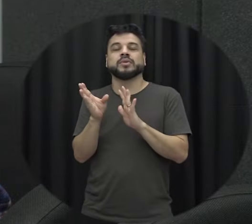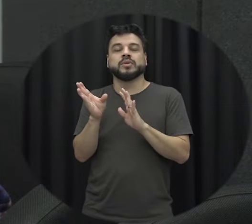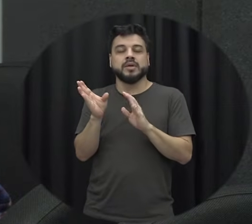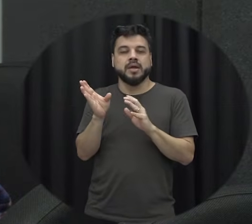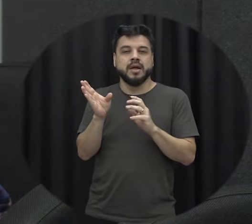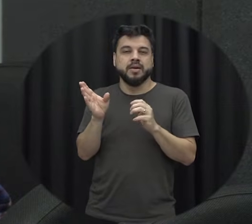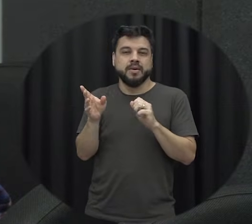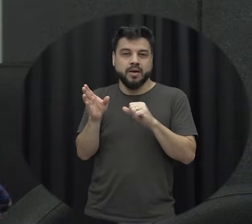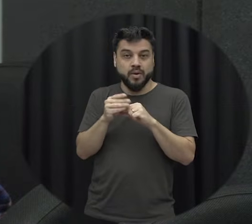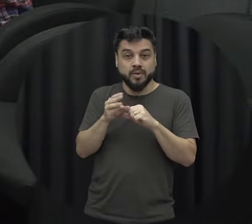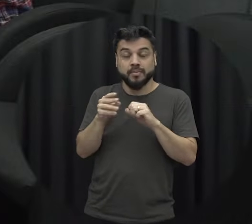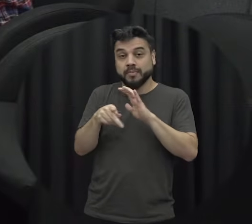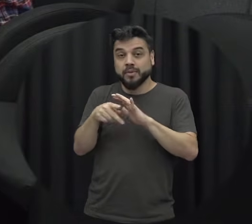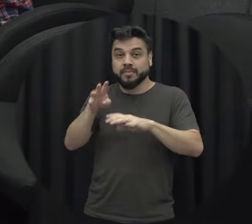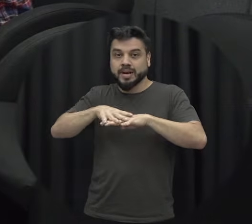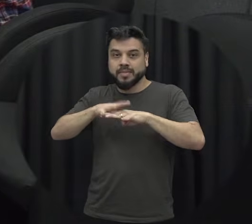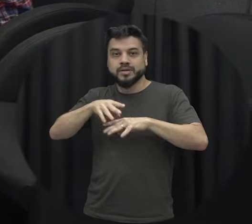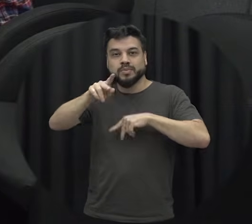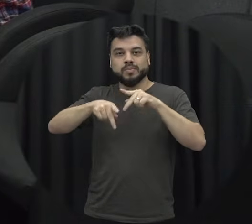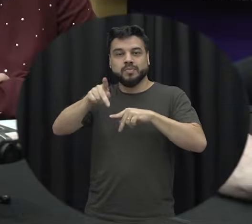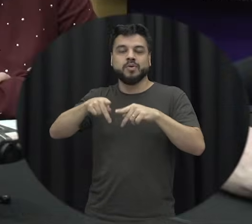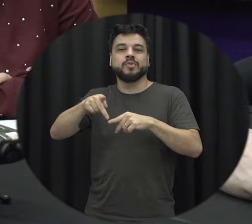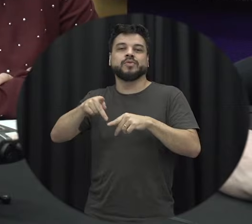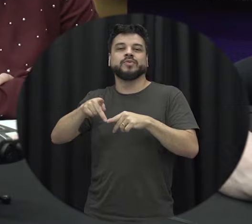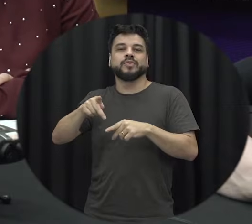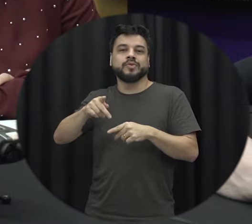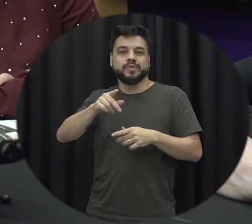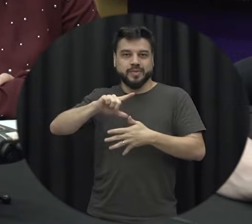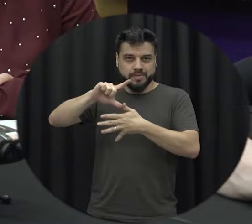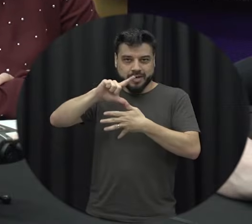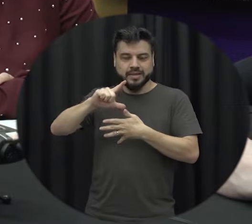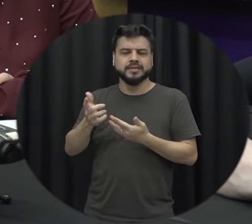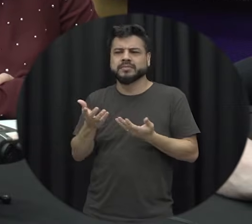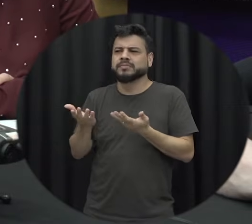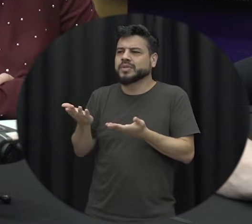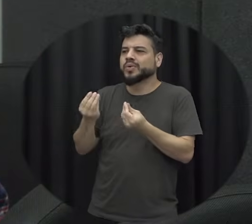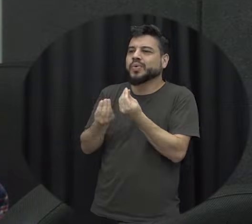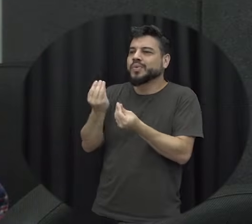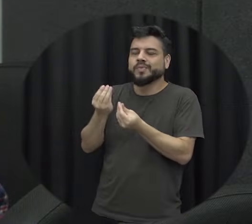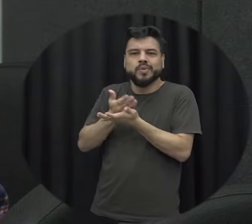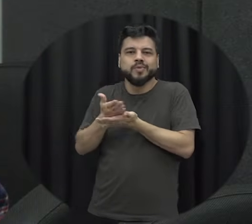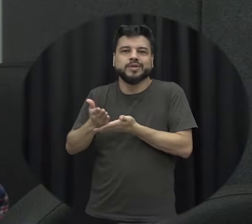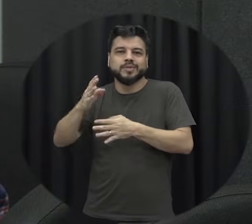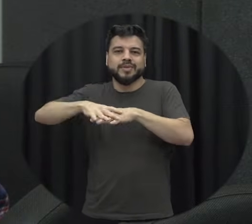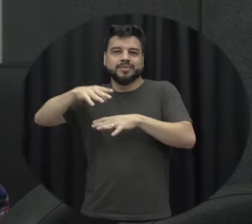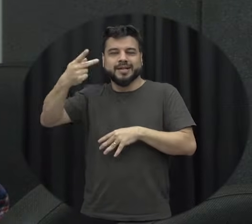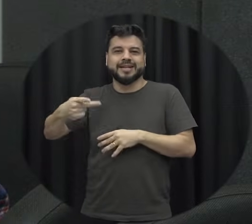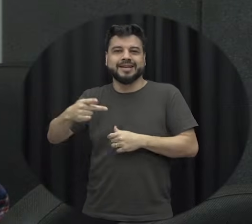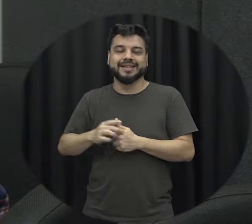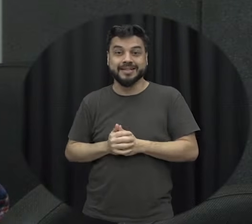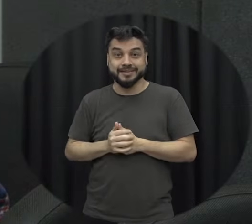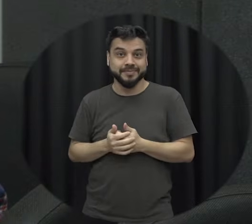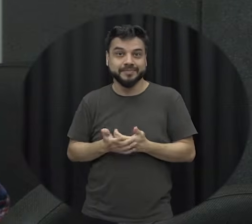Latina. Então, para a gente começar, qual foi a origem da matemática na América Latina, professor? Bom, essa